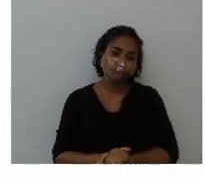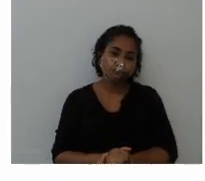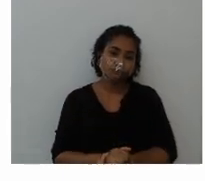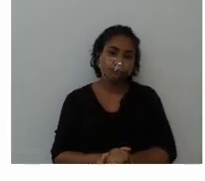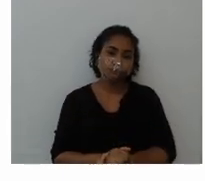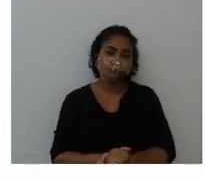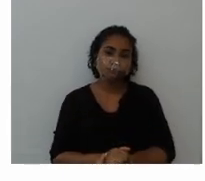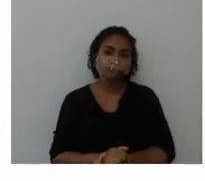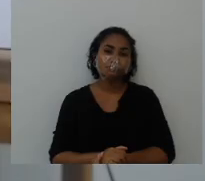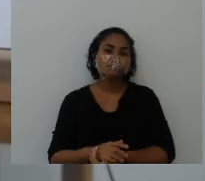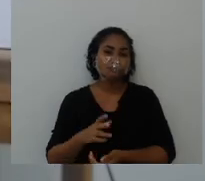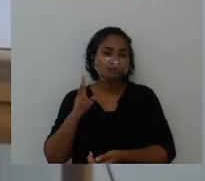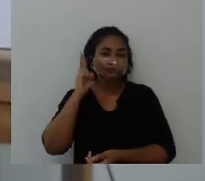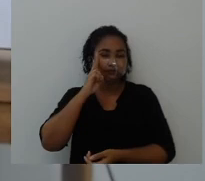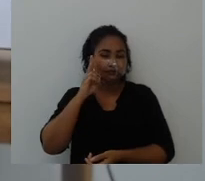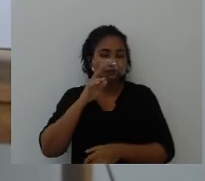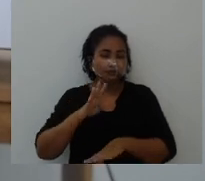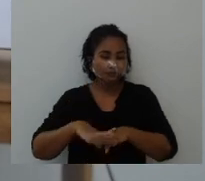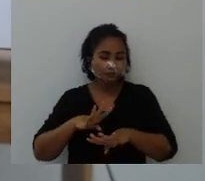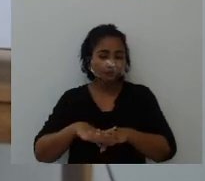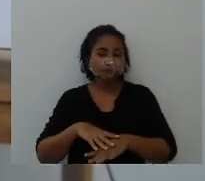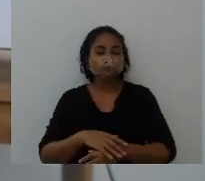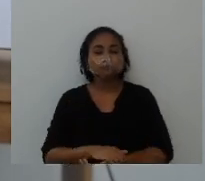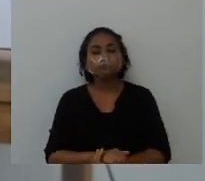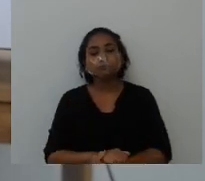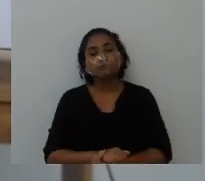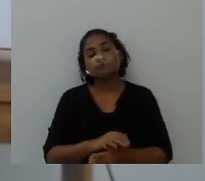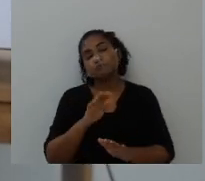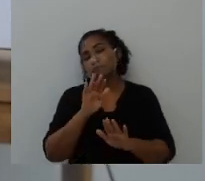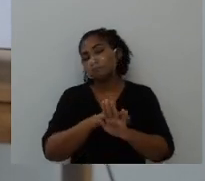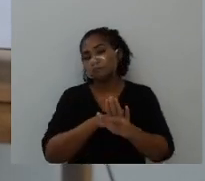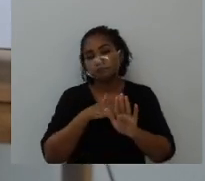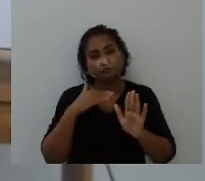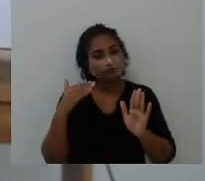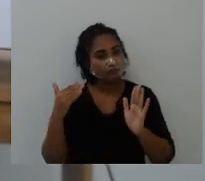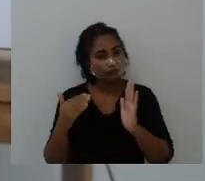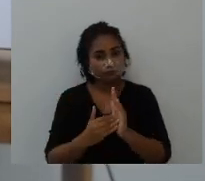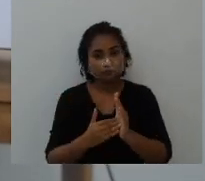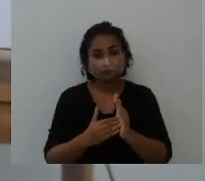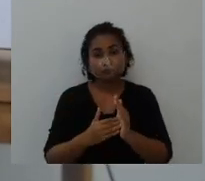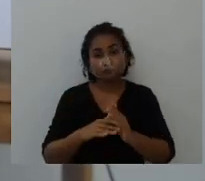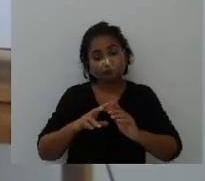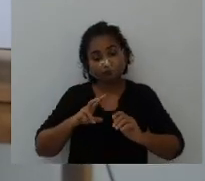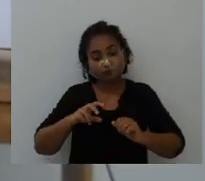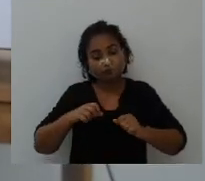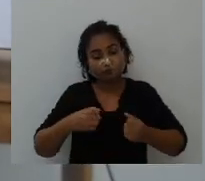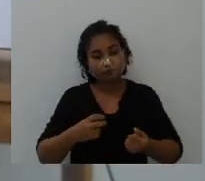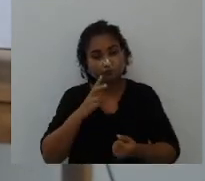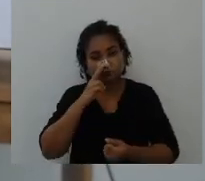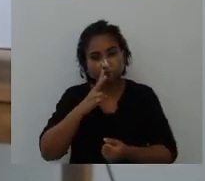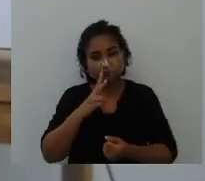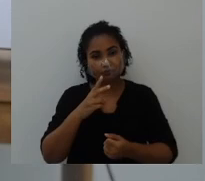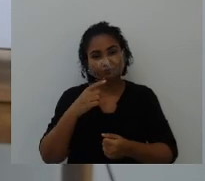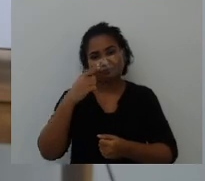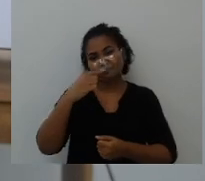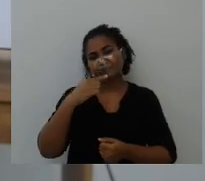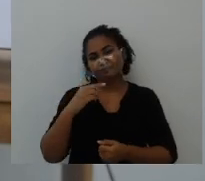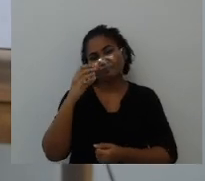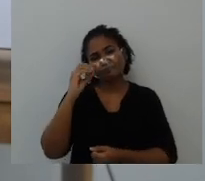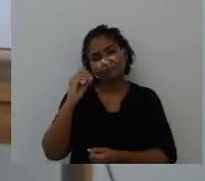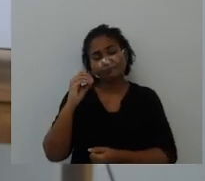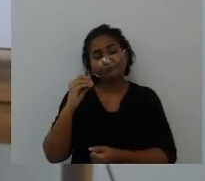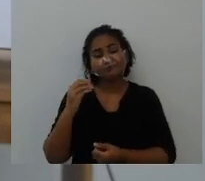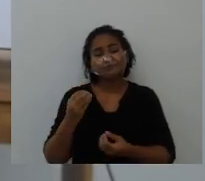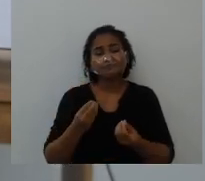da matemática que você aprendeu. Tá certo? Todas essas forças, elas têm que se anular. Aí você diz, Paulinho, eu não entendi isso que o